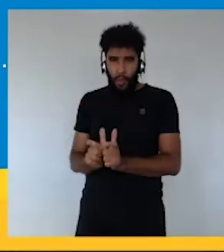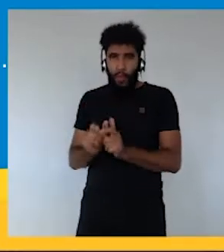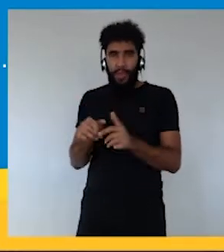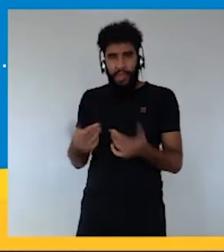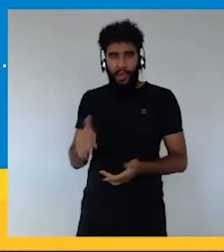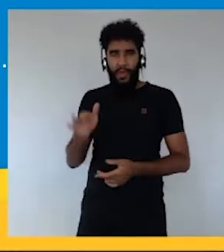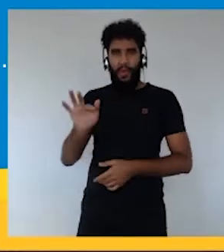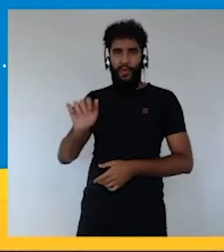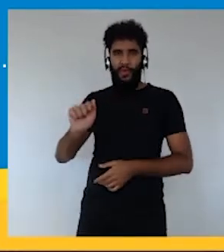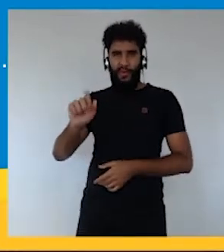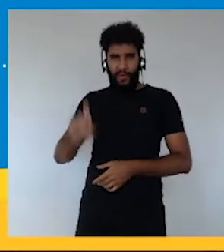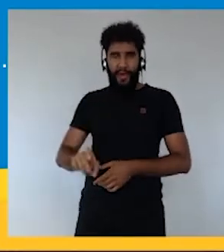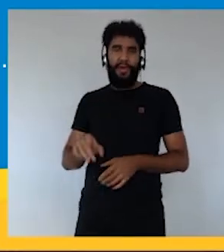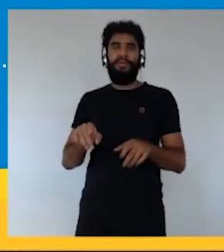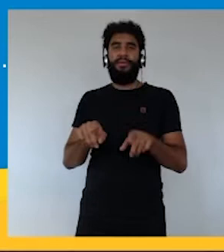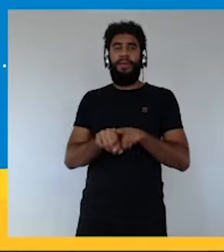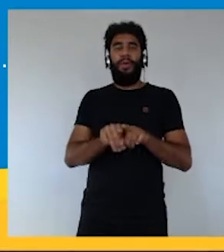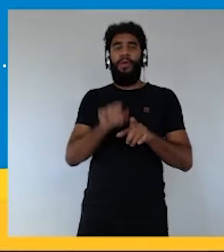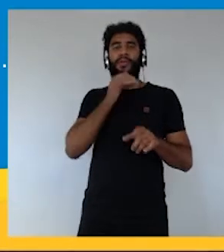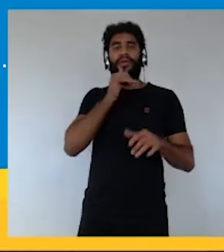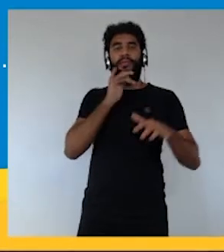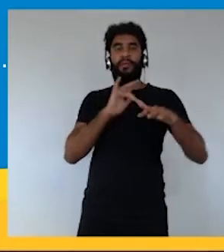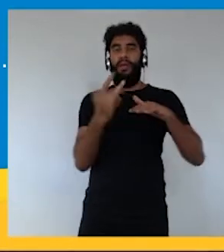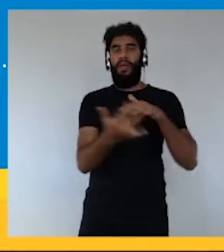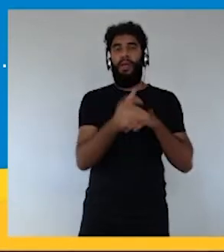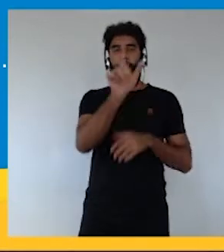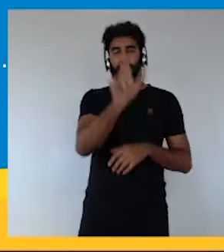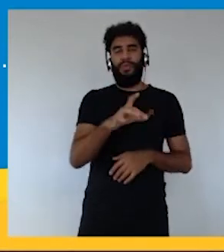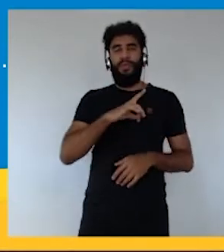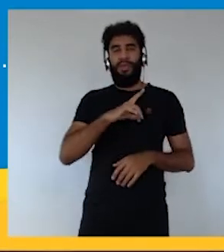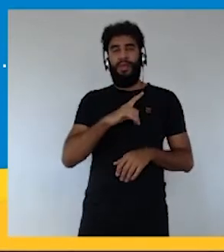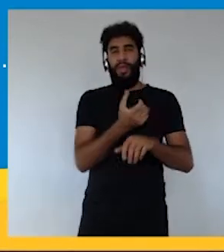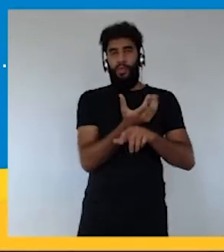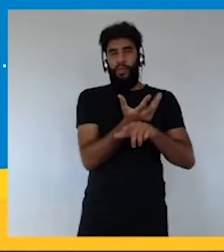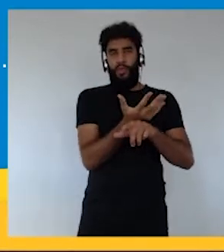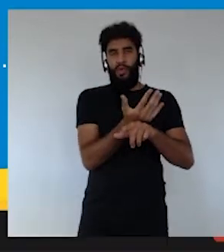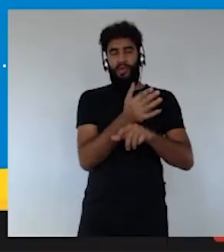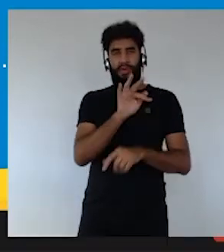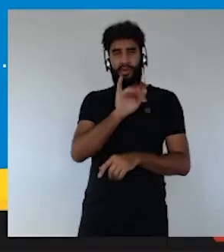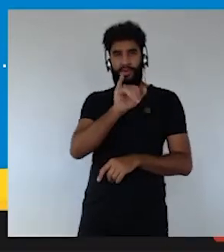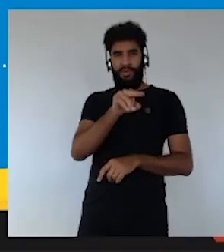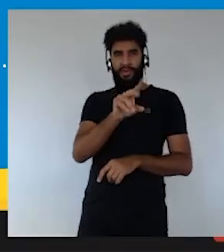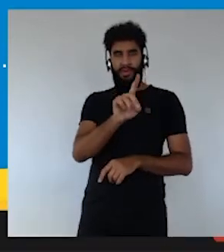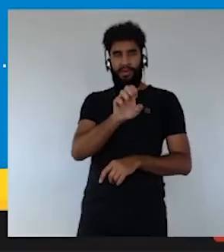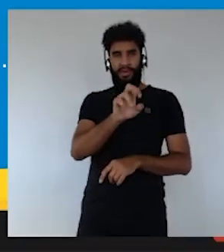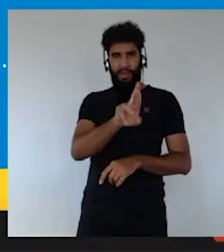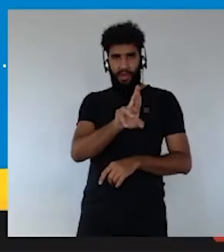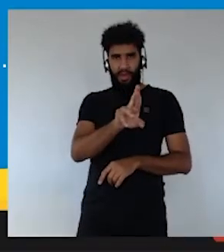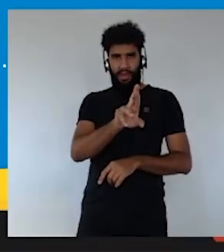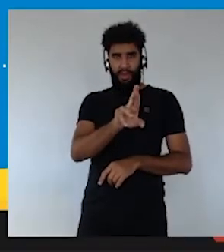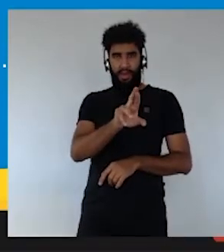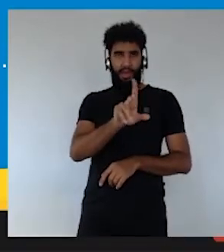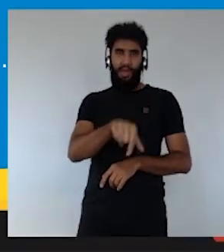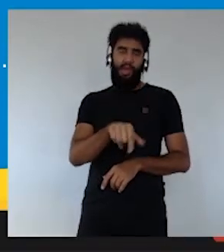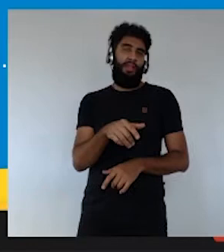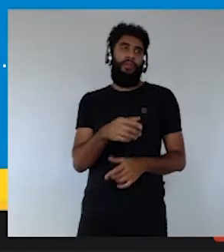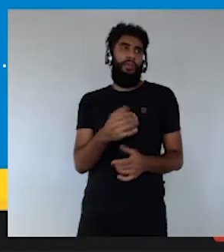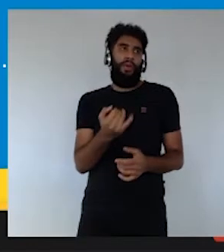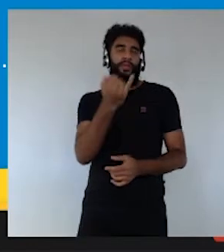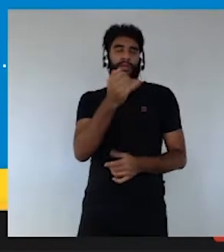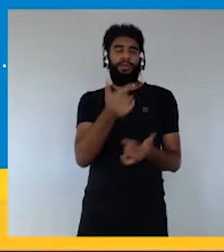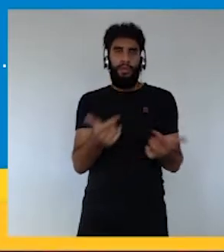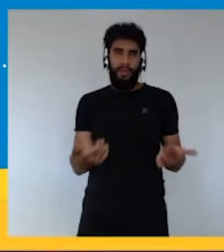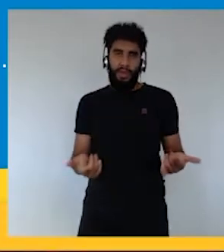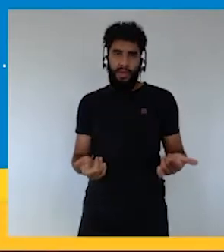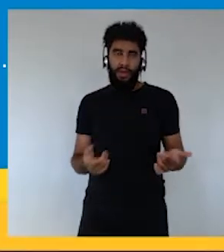sistema operacional, rede social, você que usa Tinder, o Tinder só tem importância porque outras pessoas usam o Tinder, senão ela não teria importância para você.